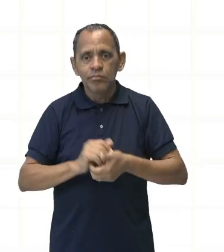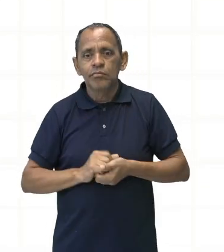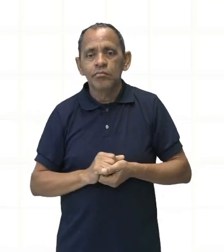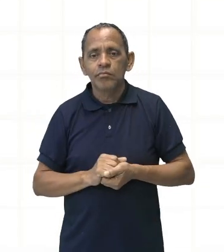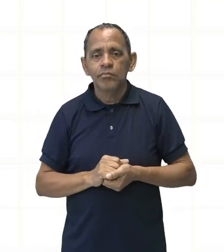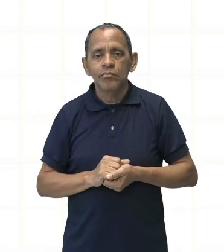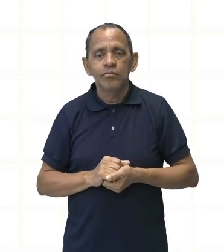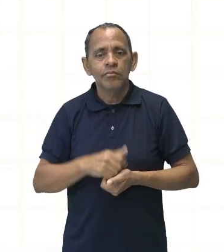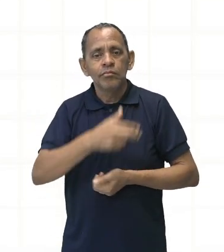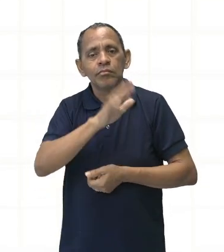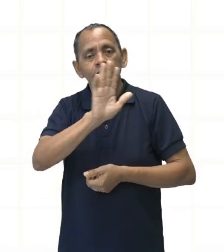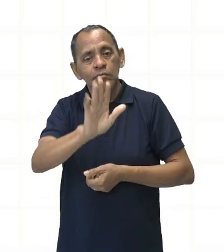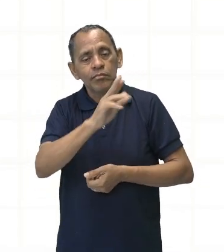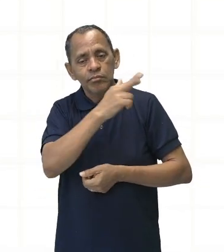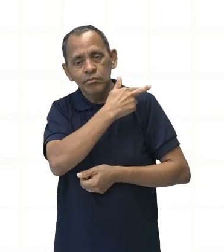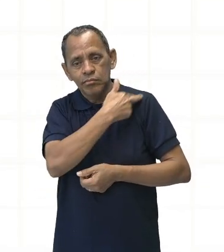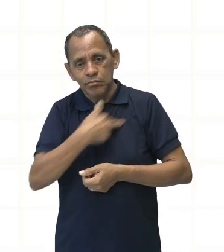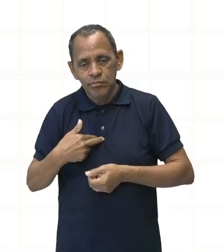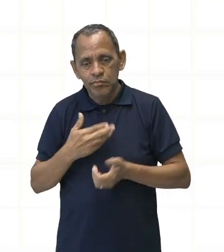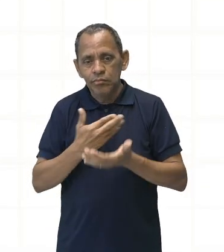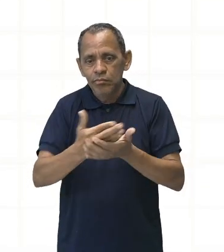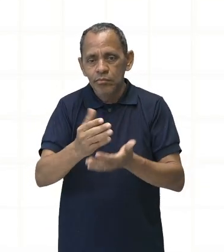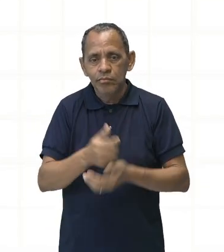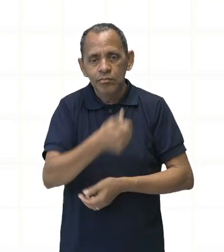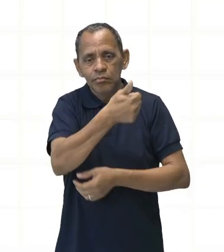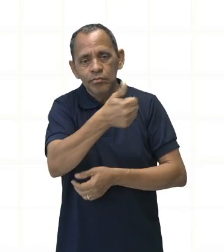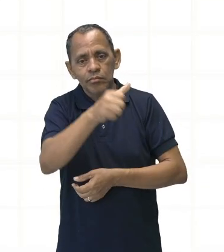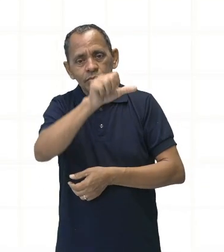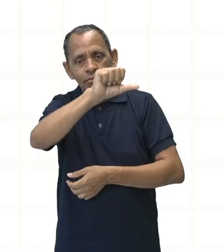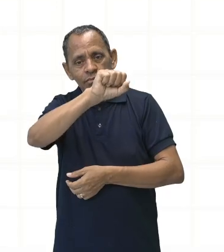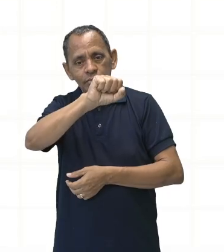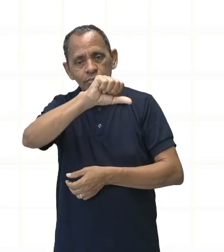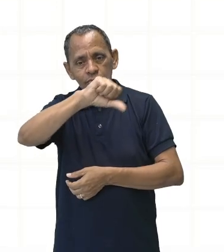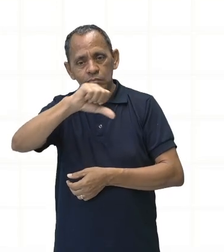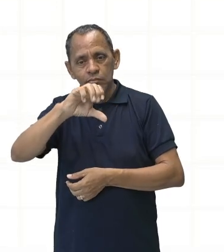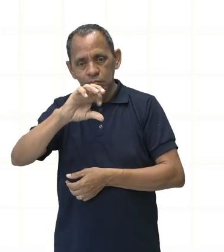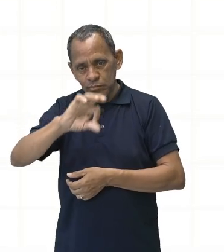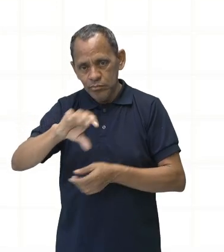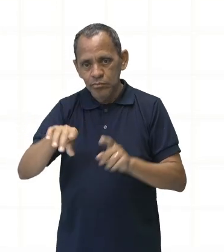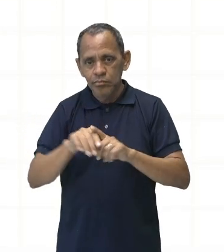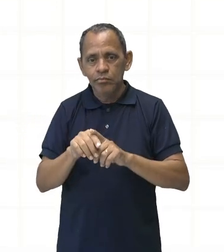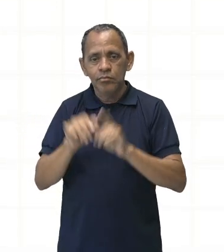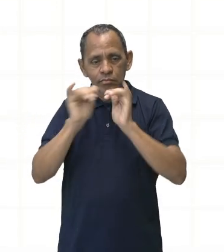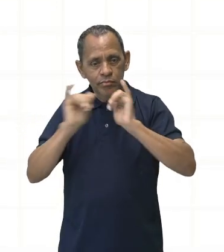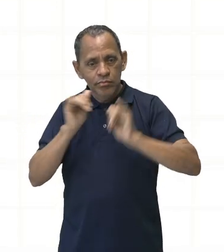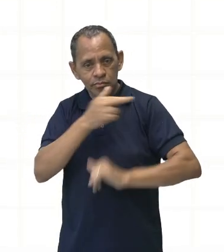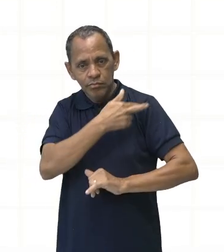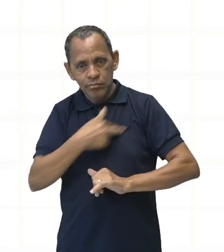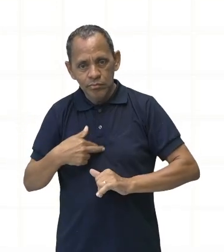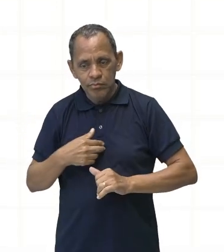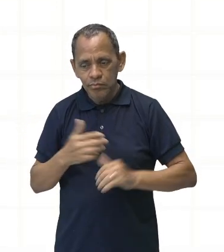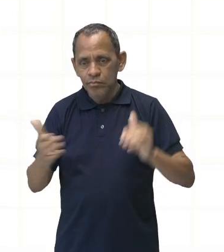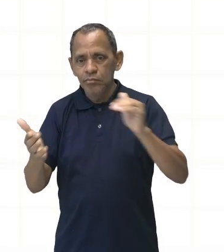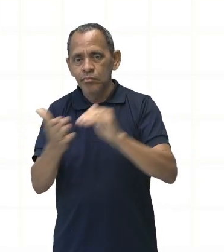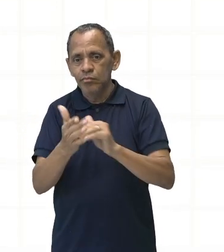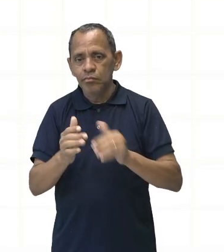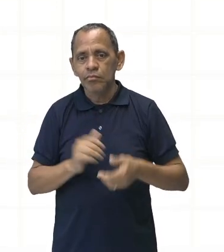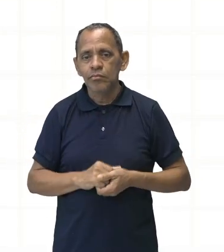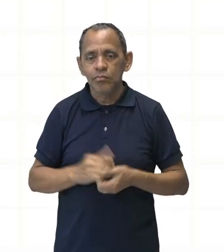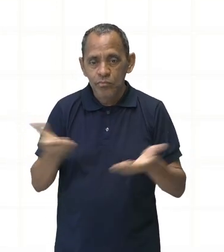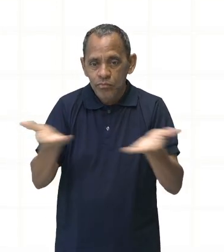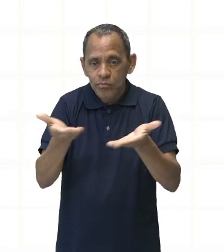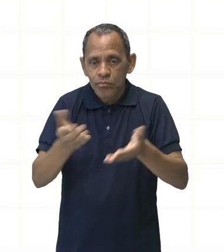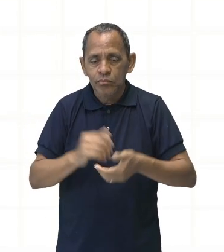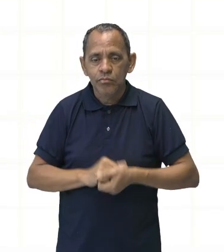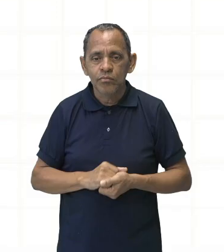na República, que ela começa em 1889 com a proclamação da República e vai até os dias